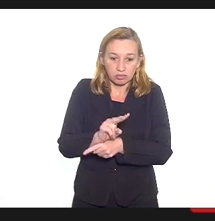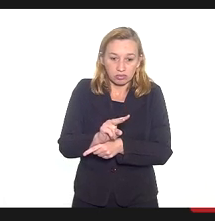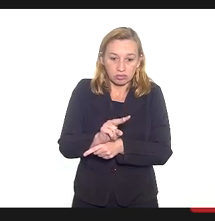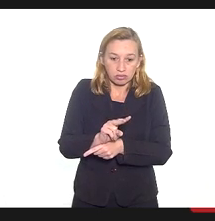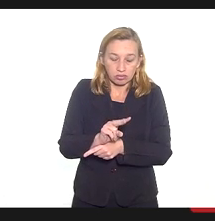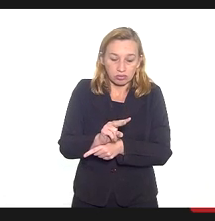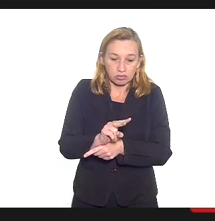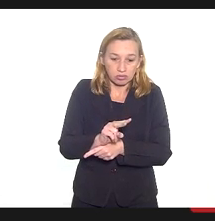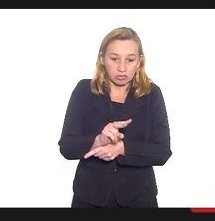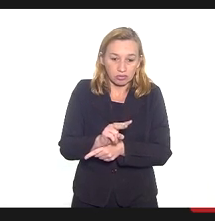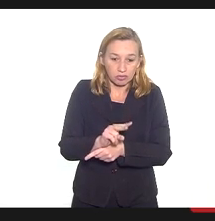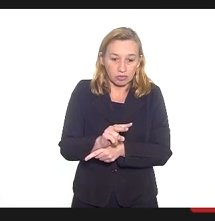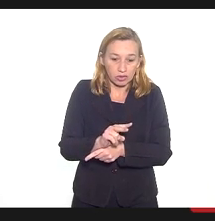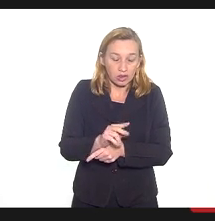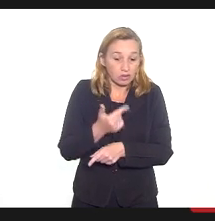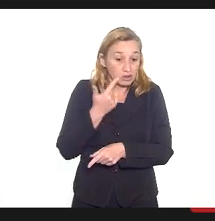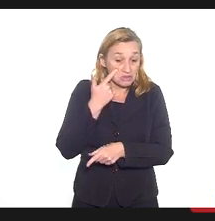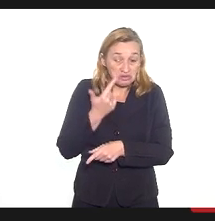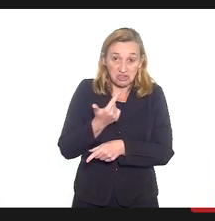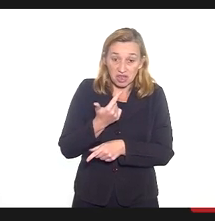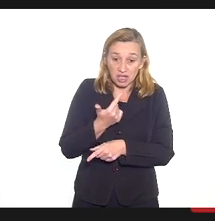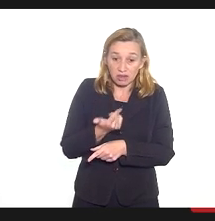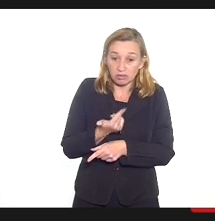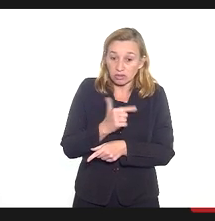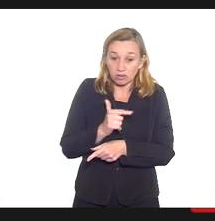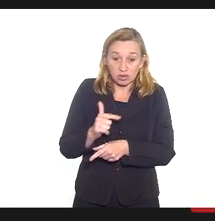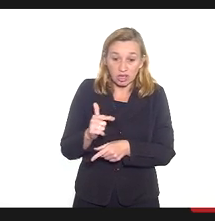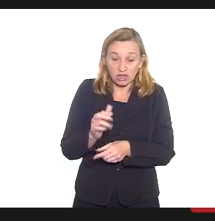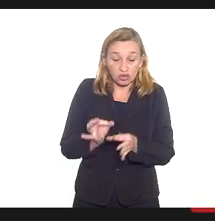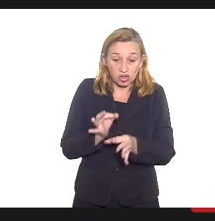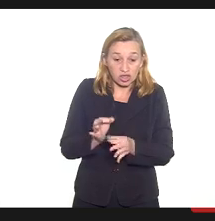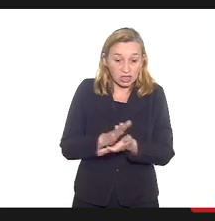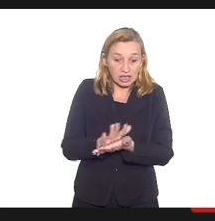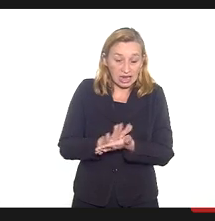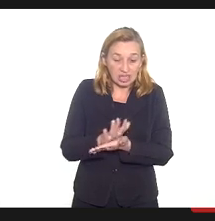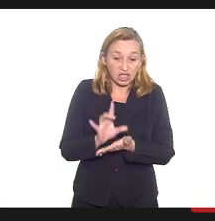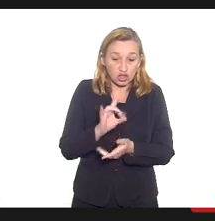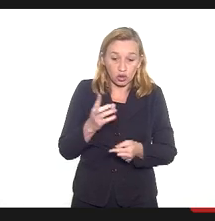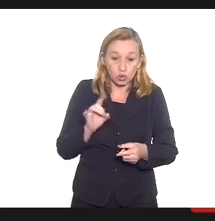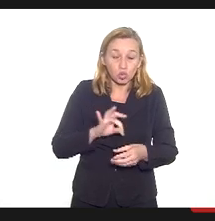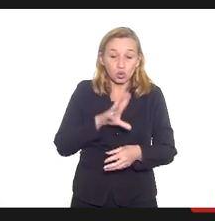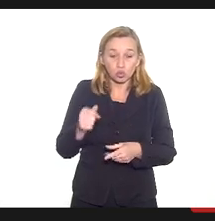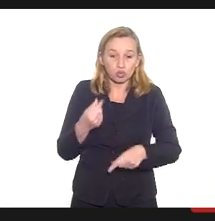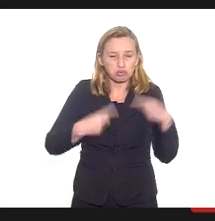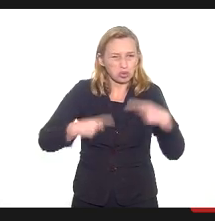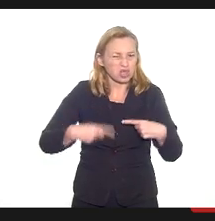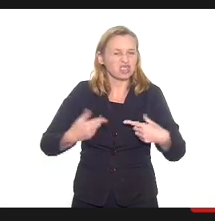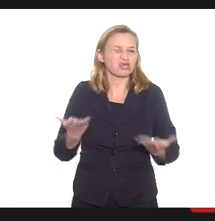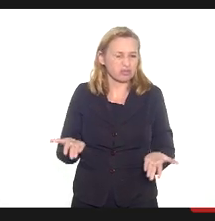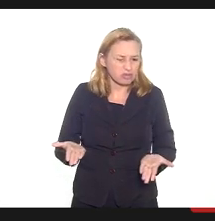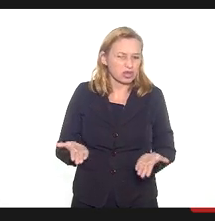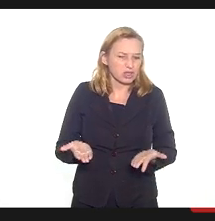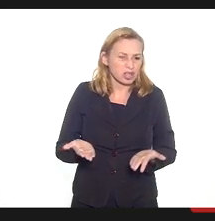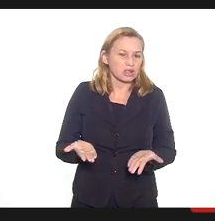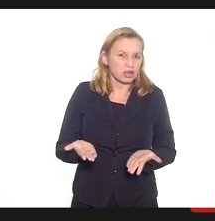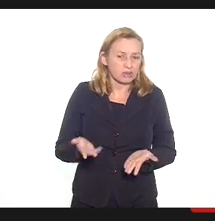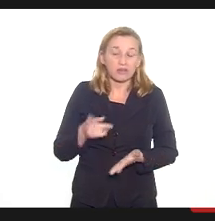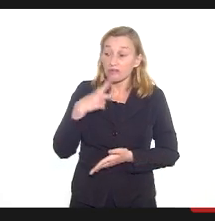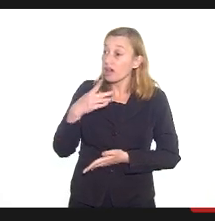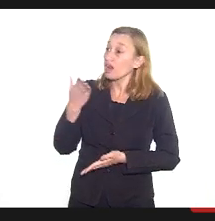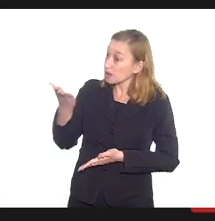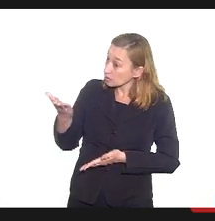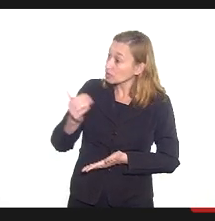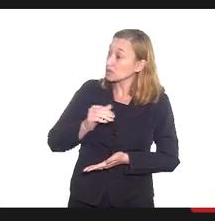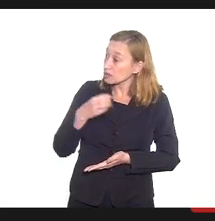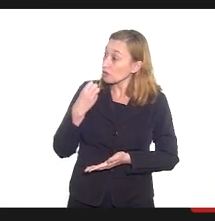alguma coisinha ao seu bel prazer, é político. Então, sabe, muito bem trazida a sua fala